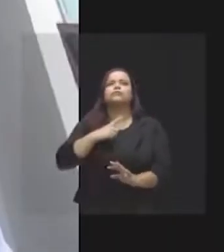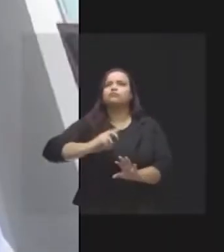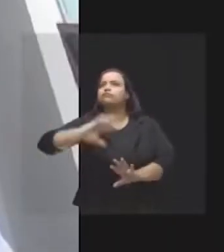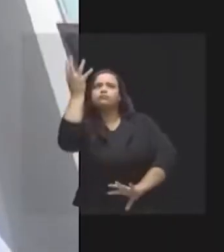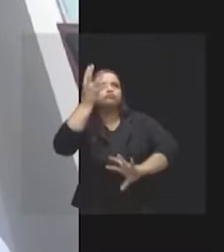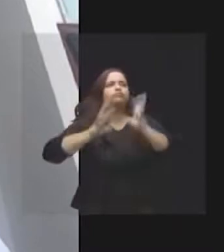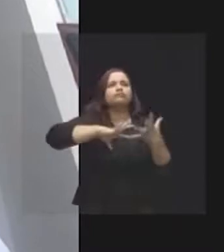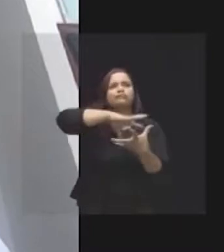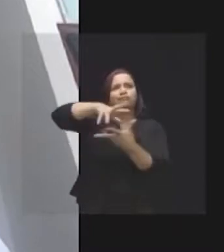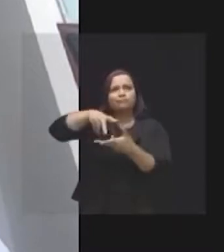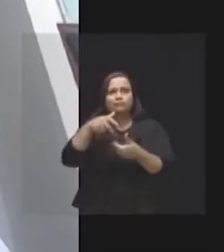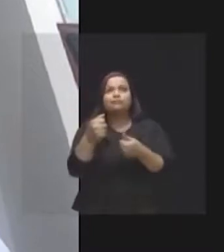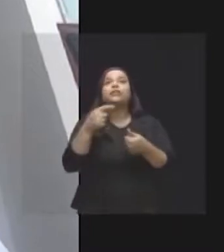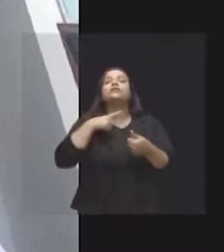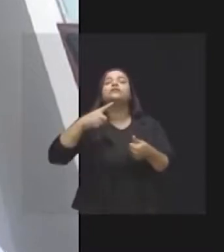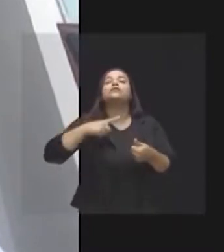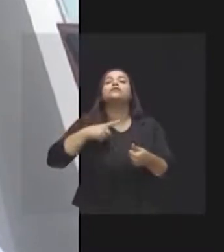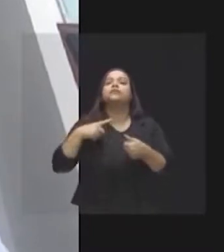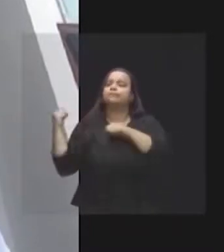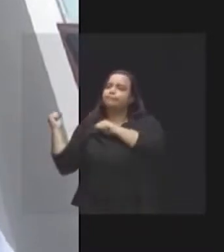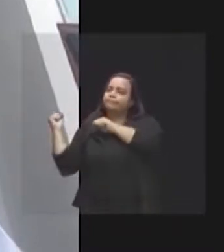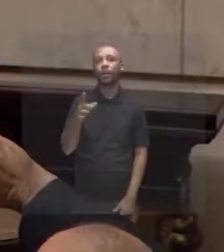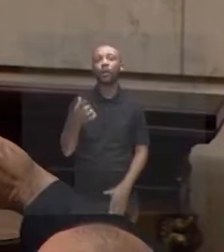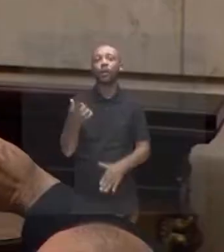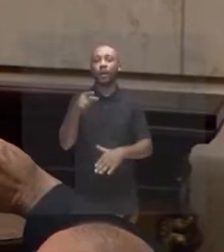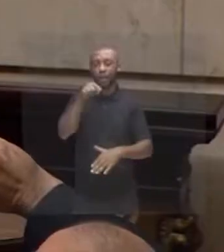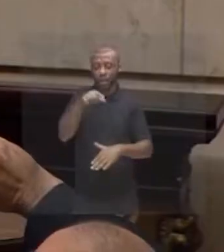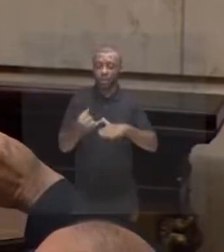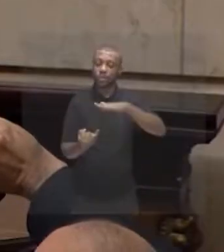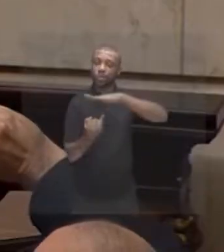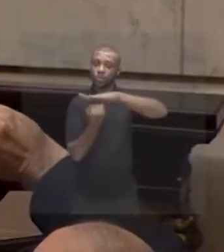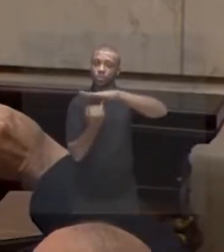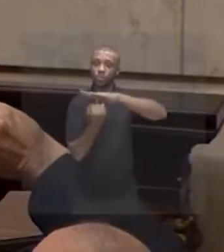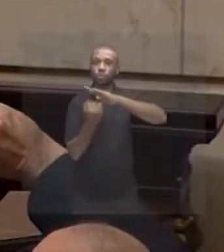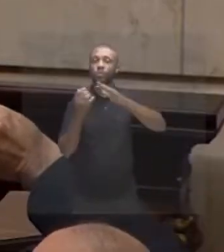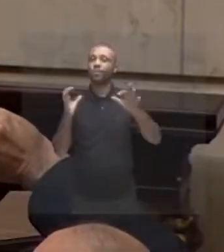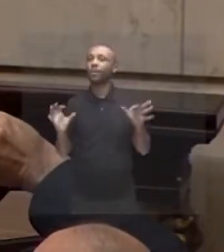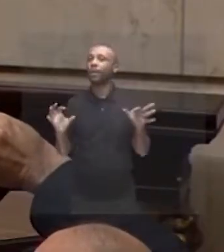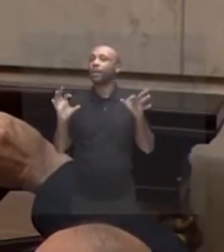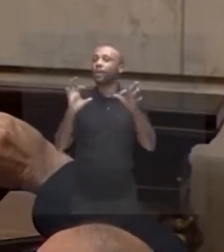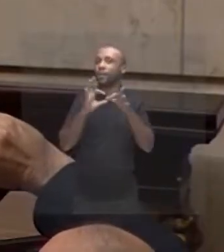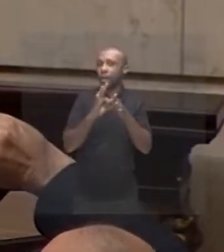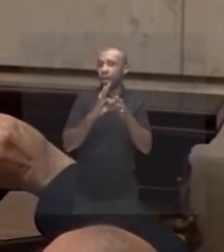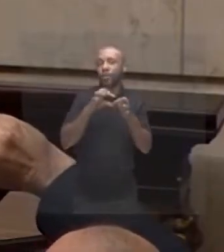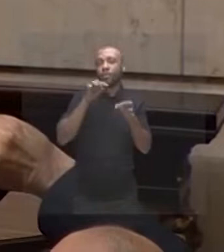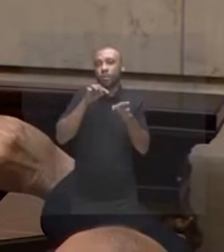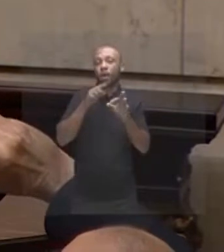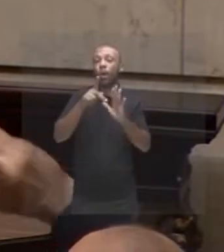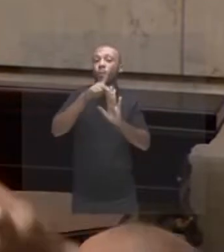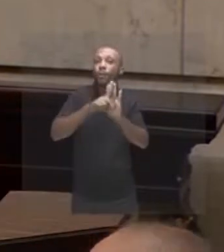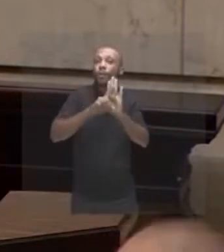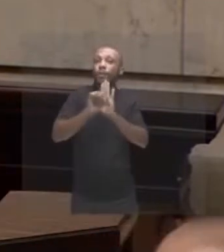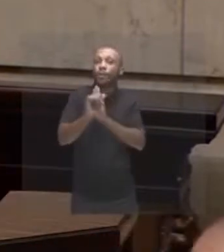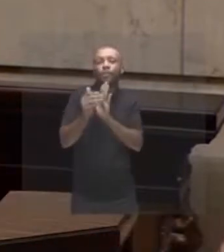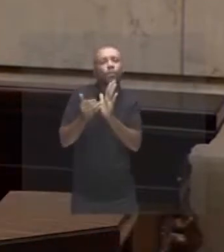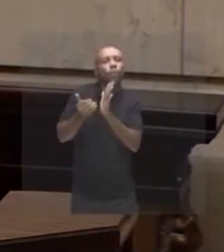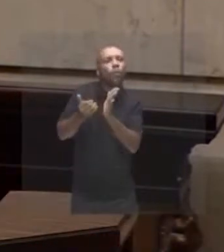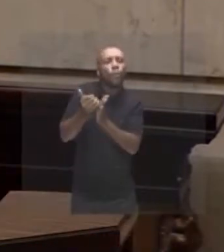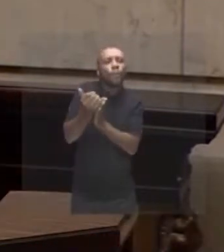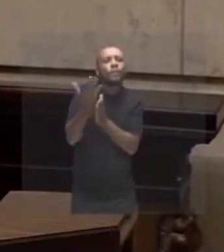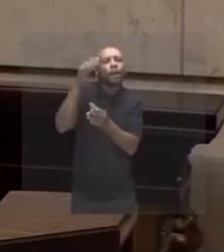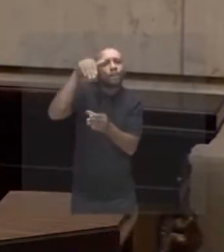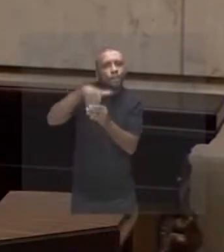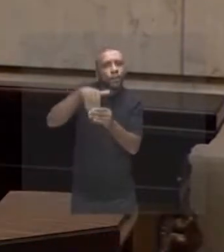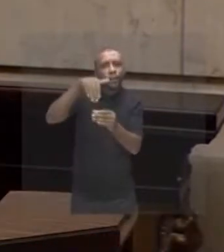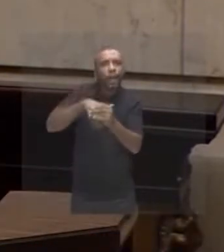sessão, também foram aprovados projetos em segunda discussão, entre eles o que declara de especial interesse turístico para o município